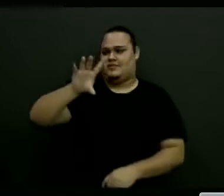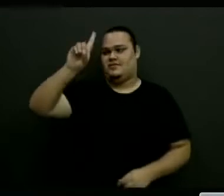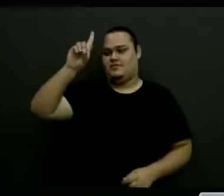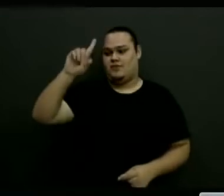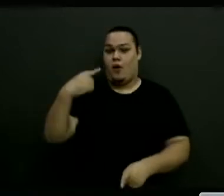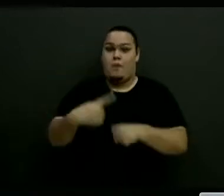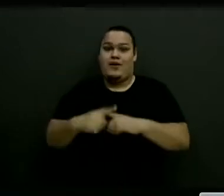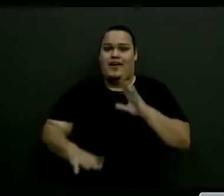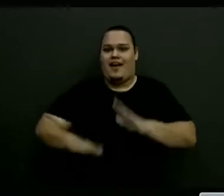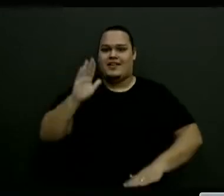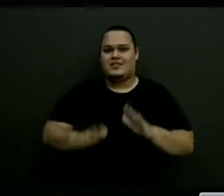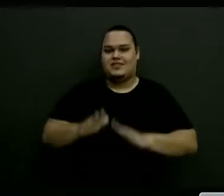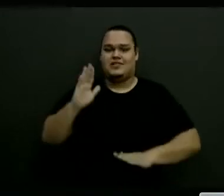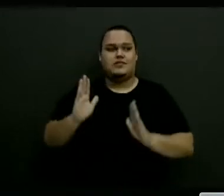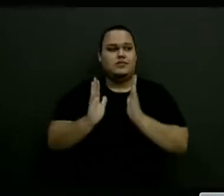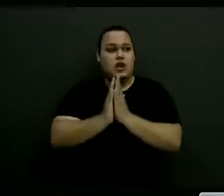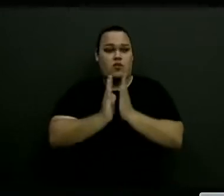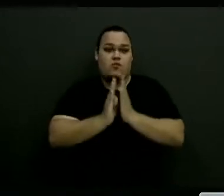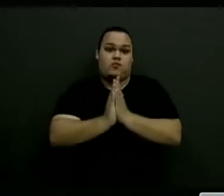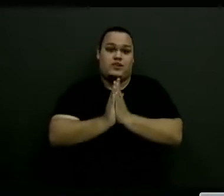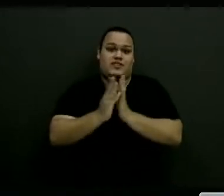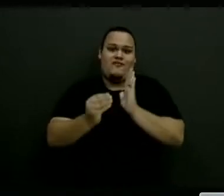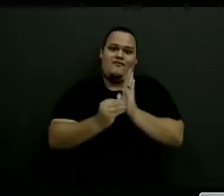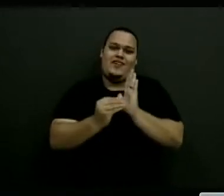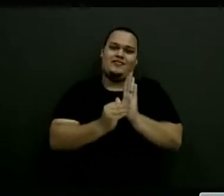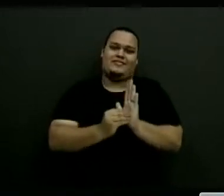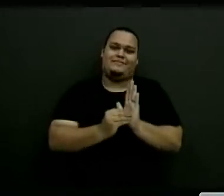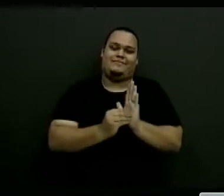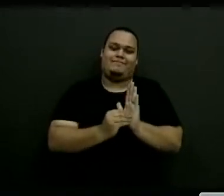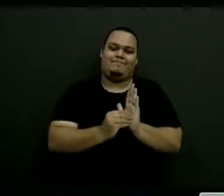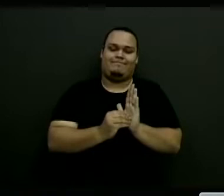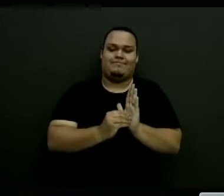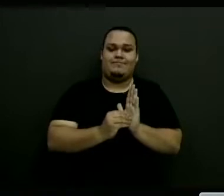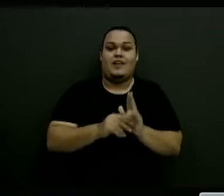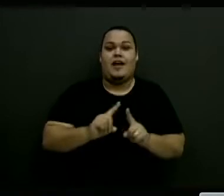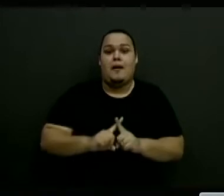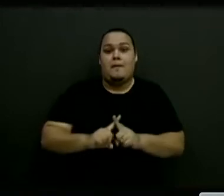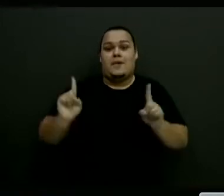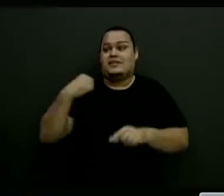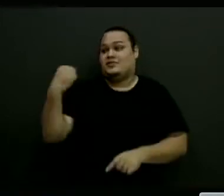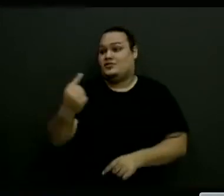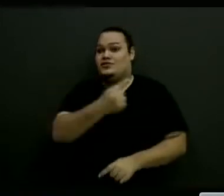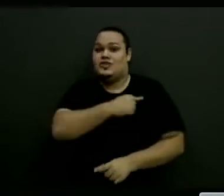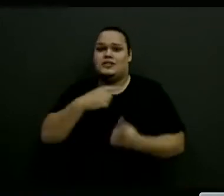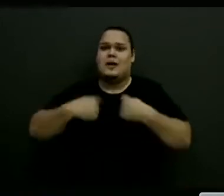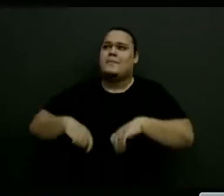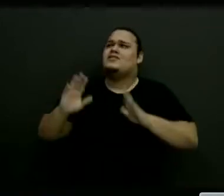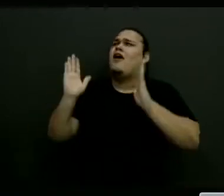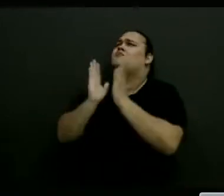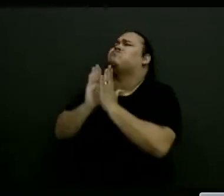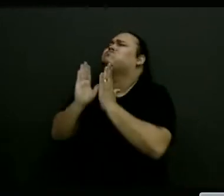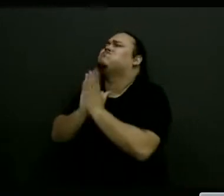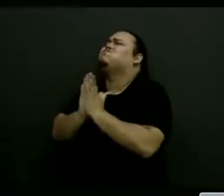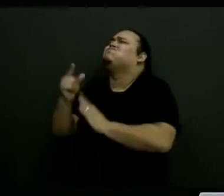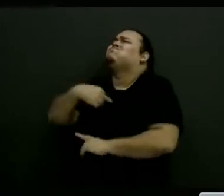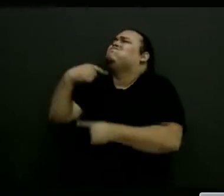A falta de oração é uma declaração de independência da soberania